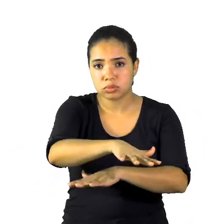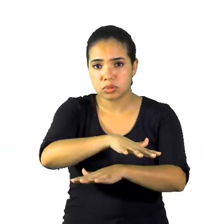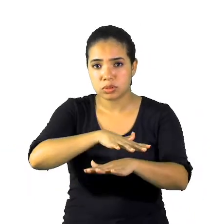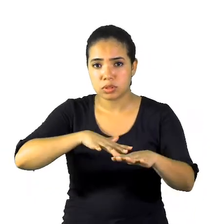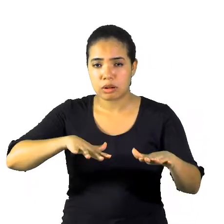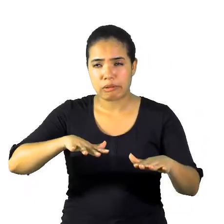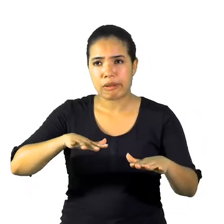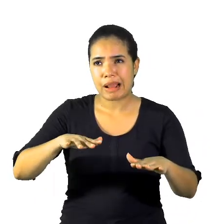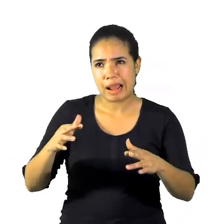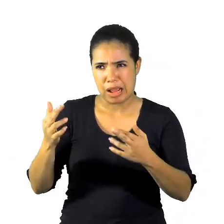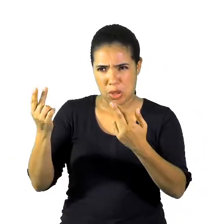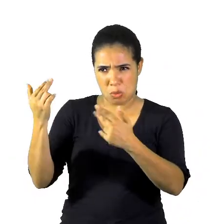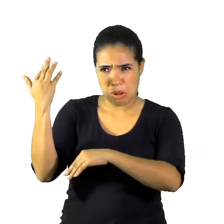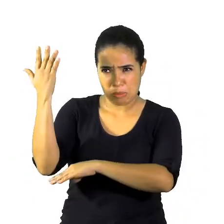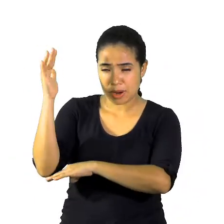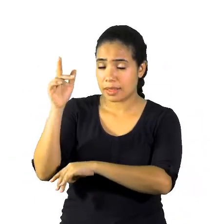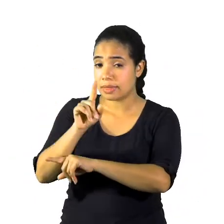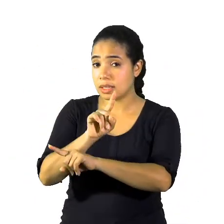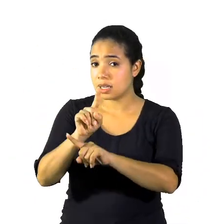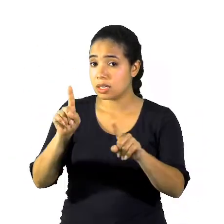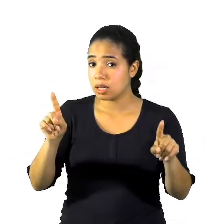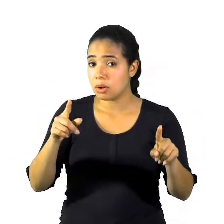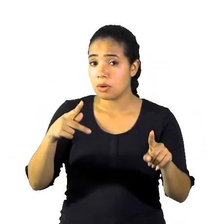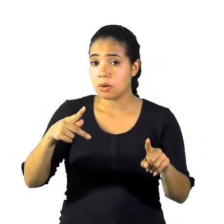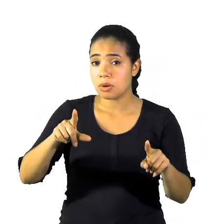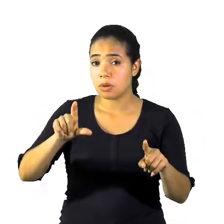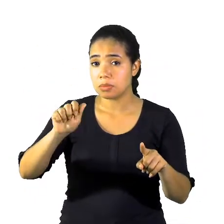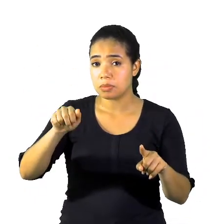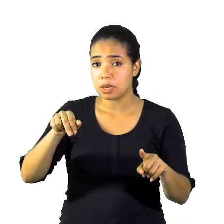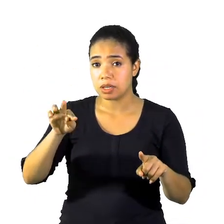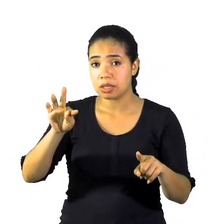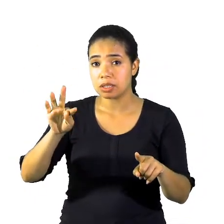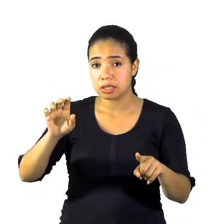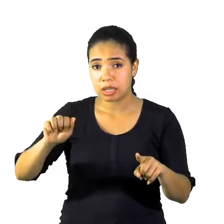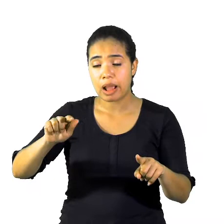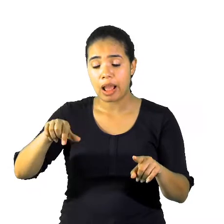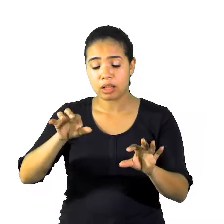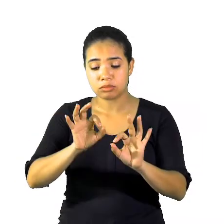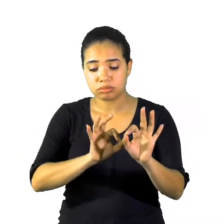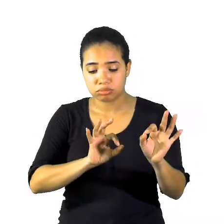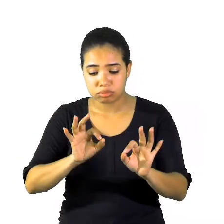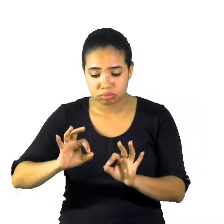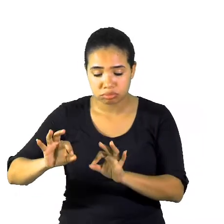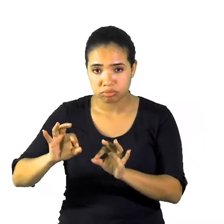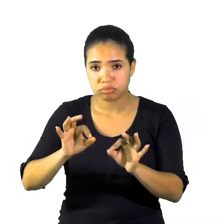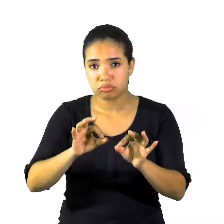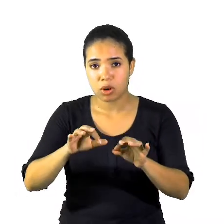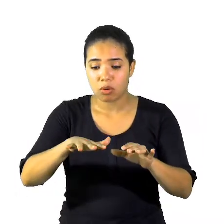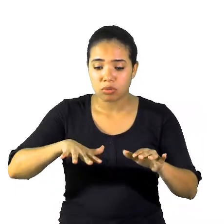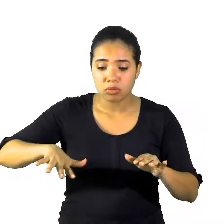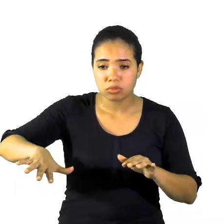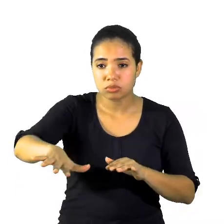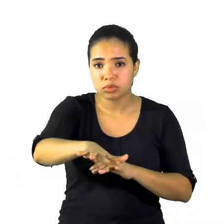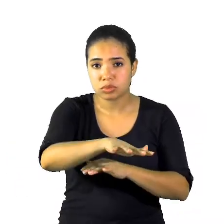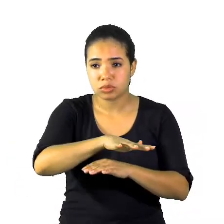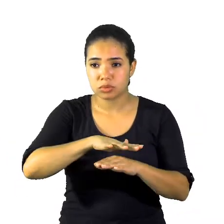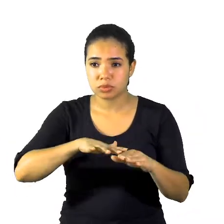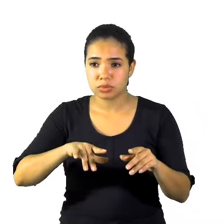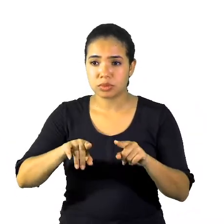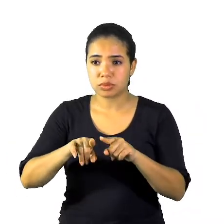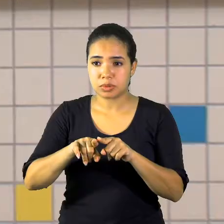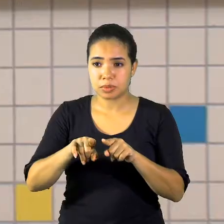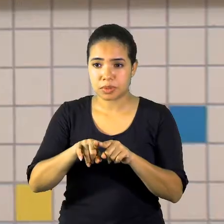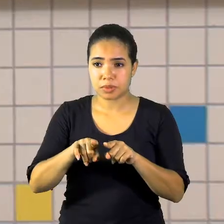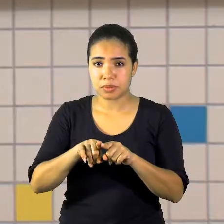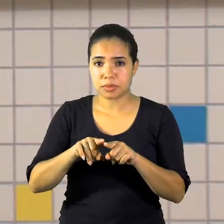pé de mamão? Não, gente. Você vai ver mais à frente que tipo de planta que a gente está falando. Croquis, cartas